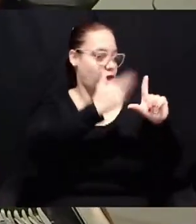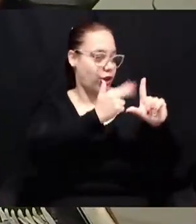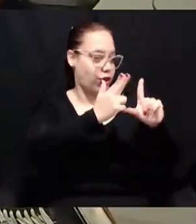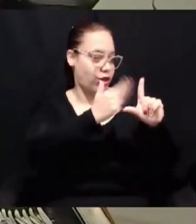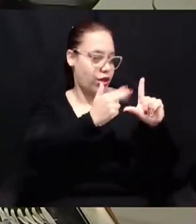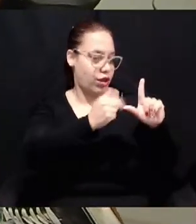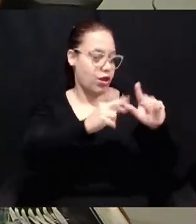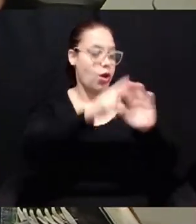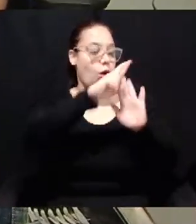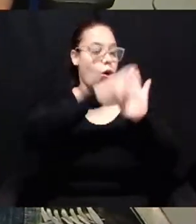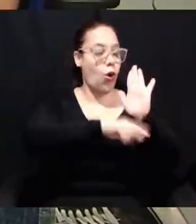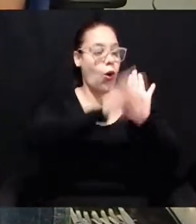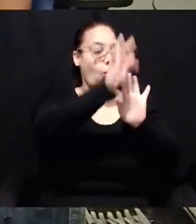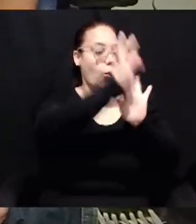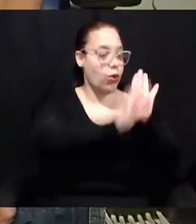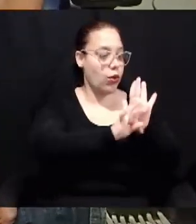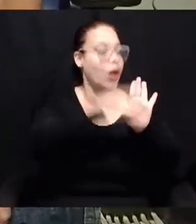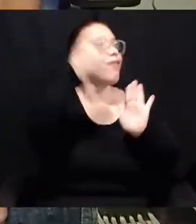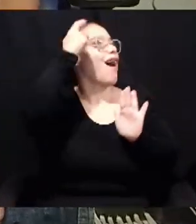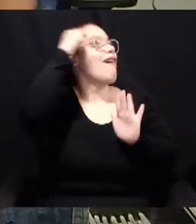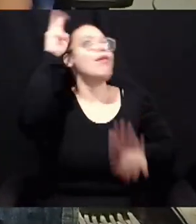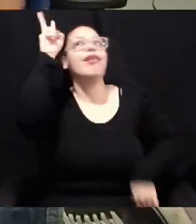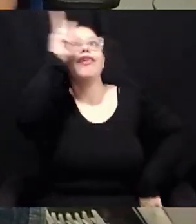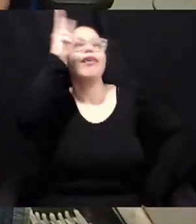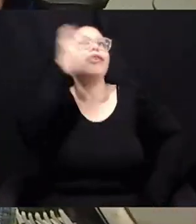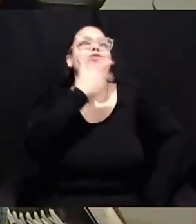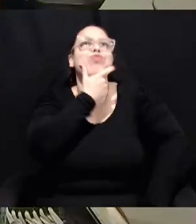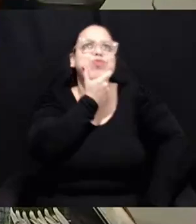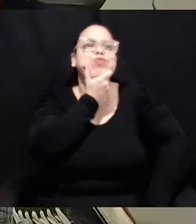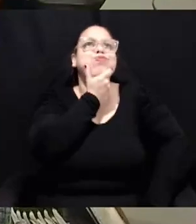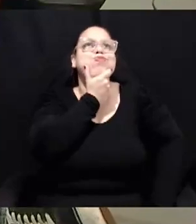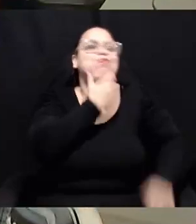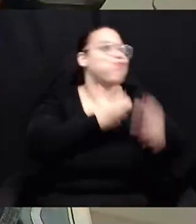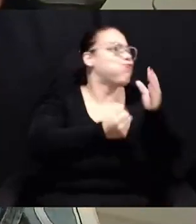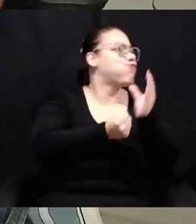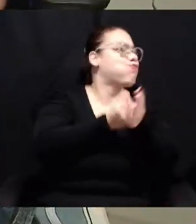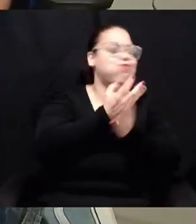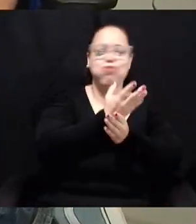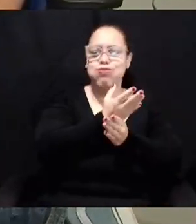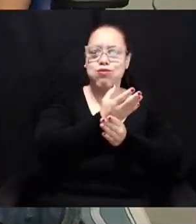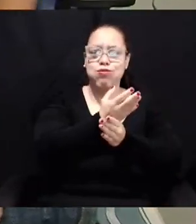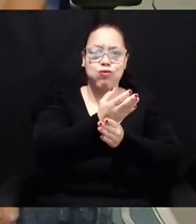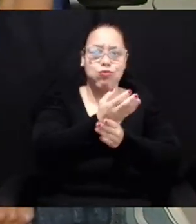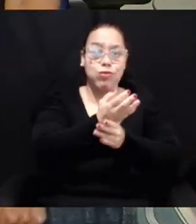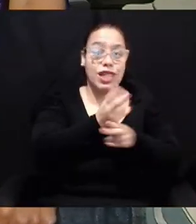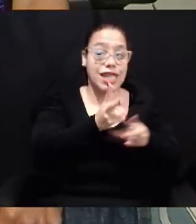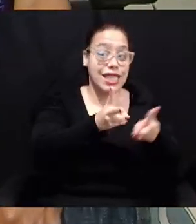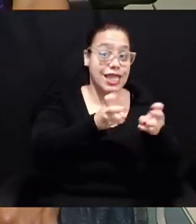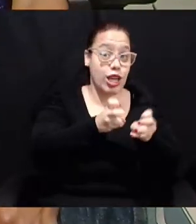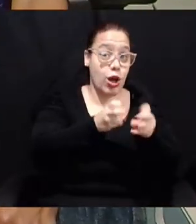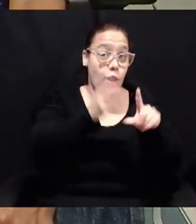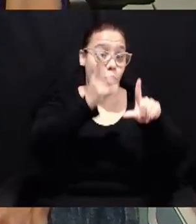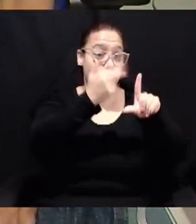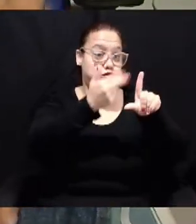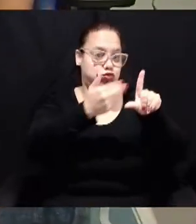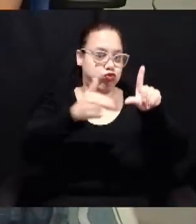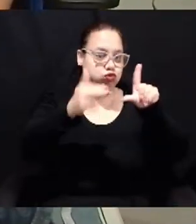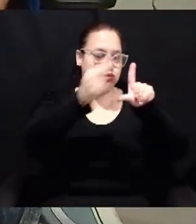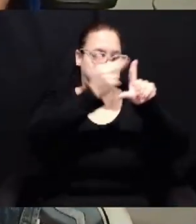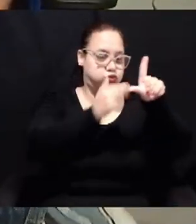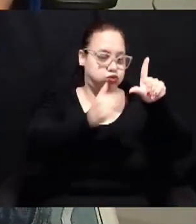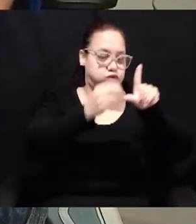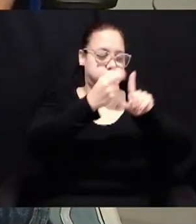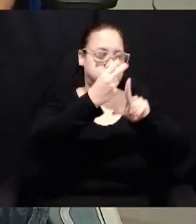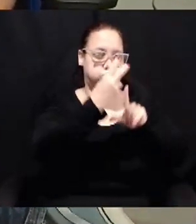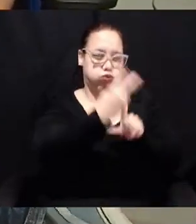que está pensando uma história para poder criar aquela que eu percebo que é quase uma animação, né? É uma animação 2D,